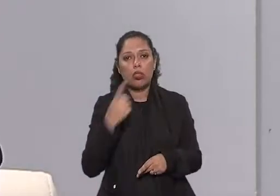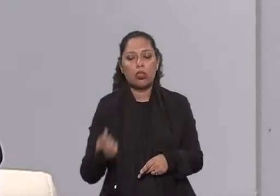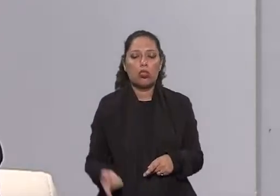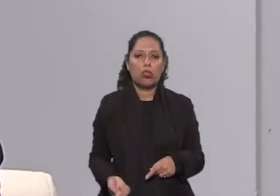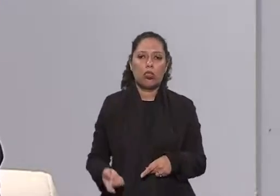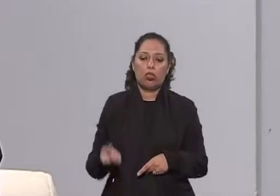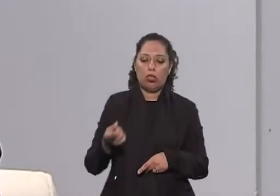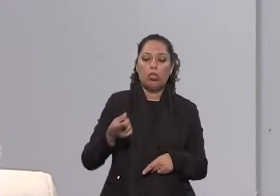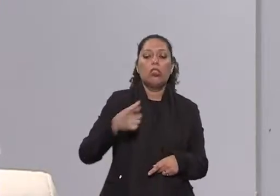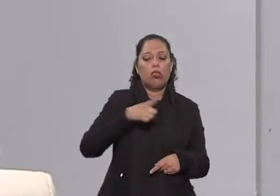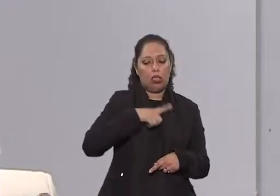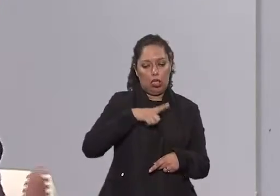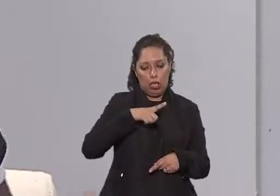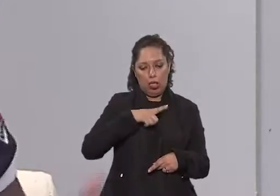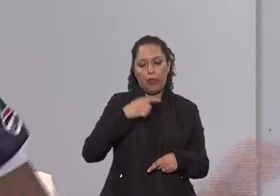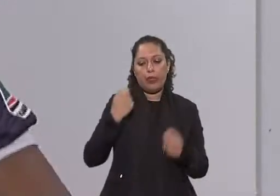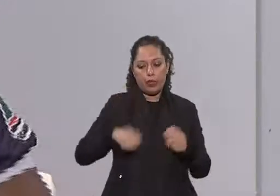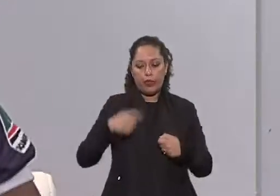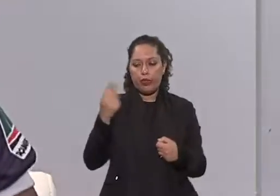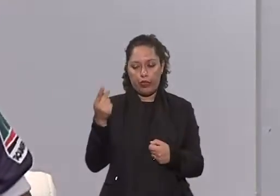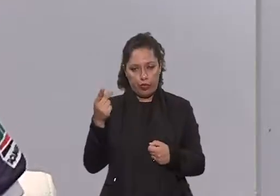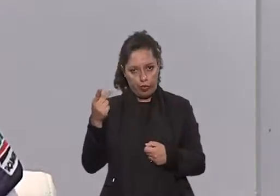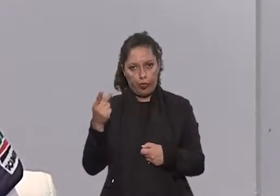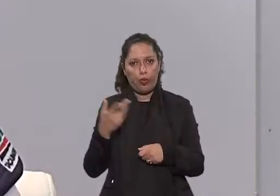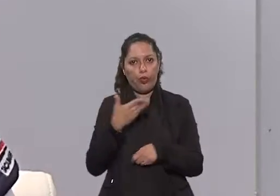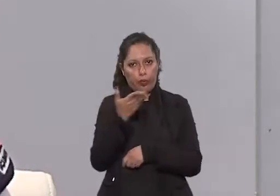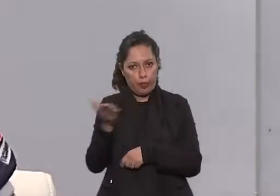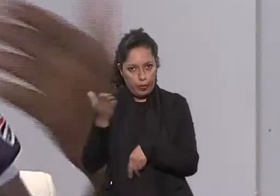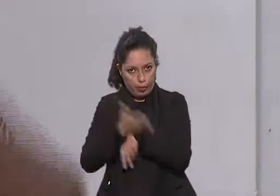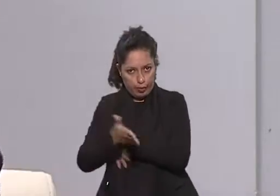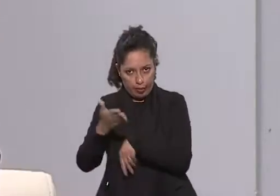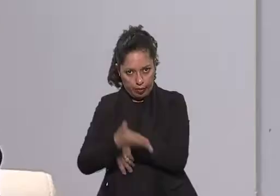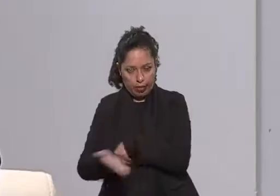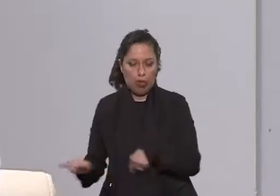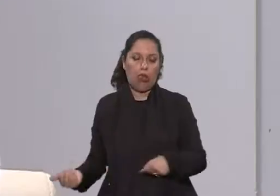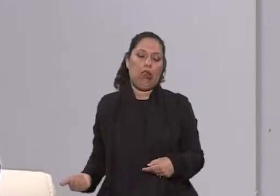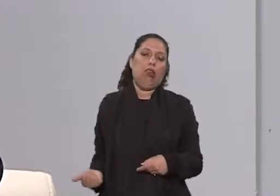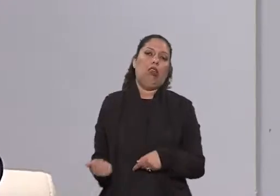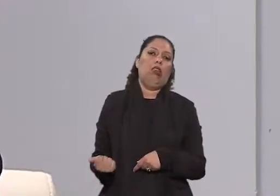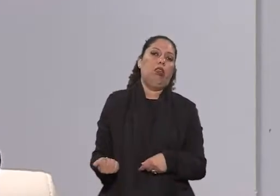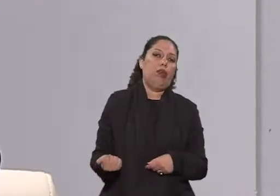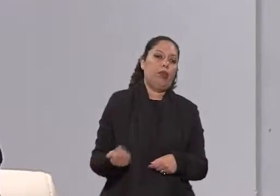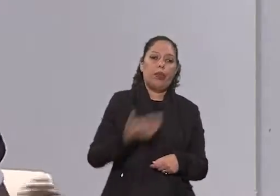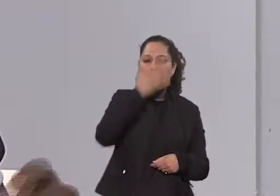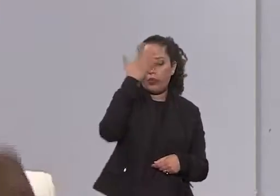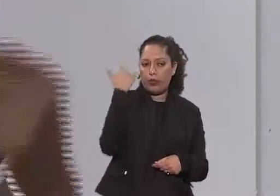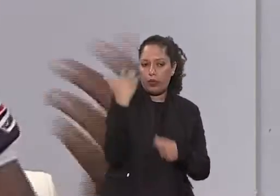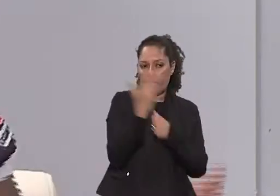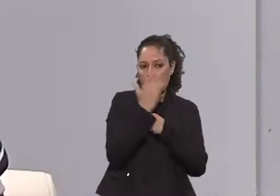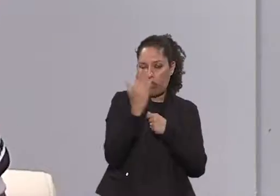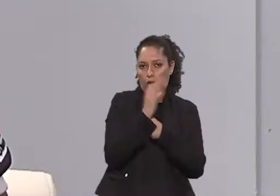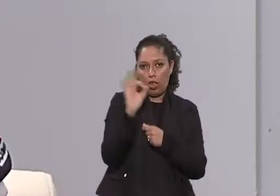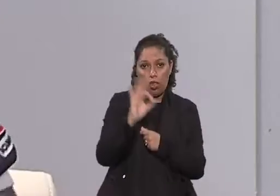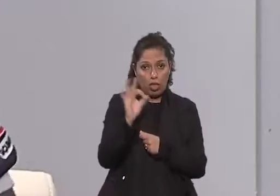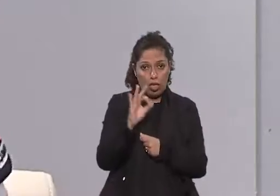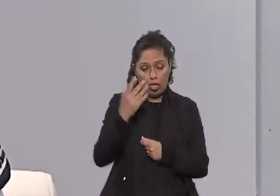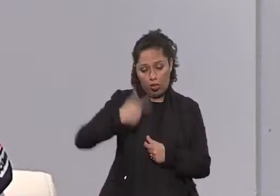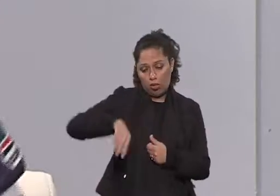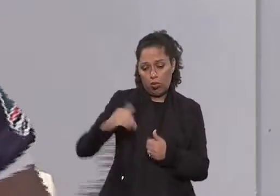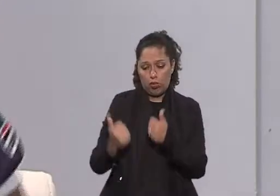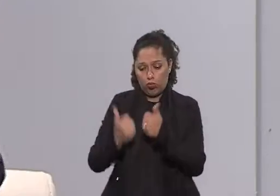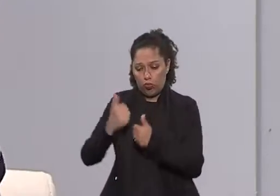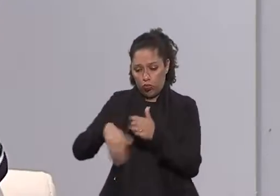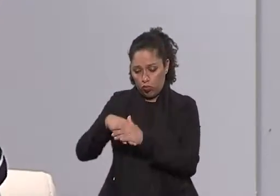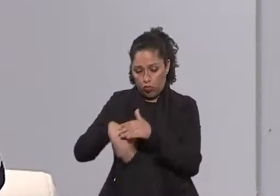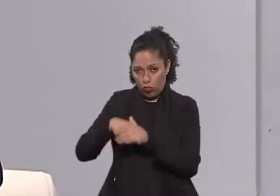aí você tem que ter o dinheiro pra vc e treinar porque isso não tem suporte ninguém a gente não ganha nada